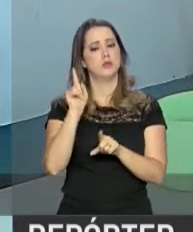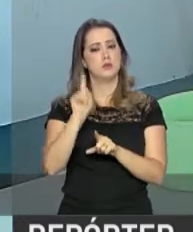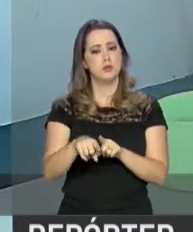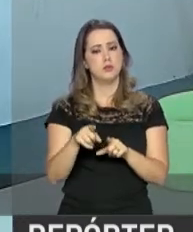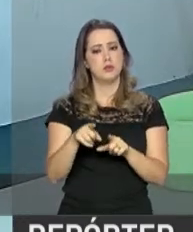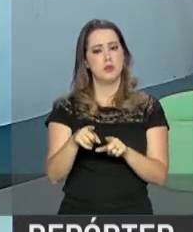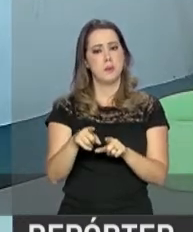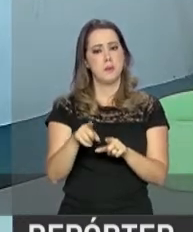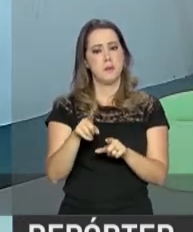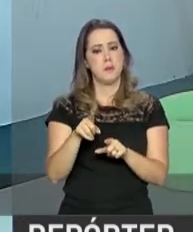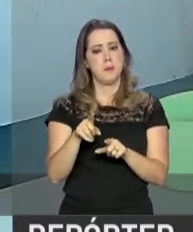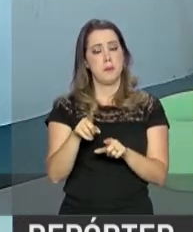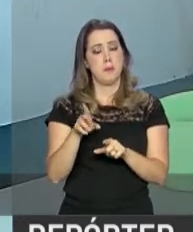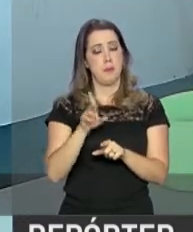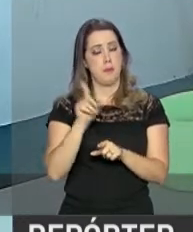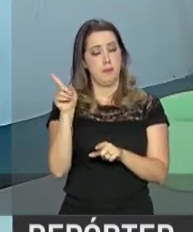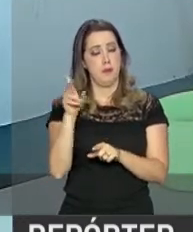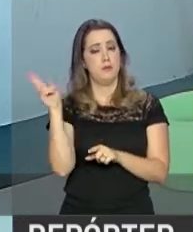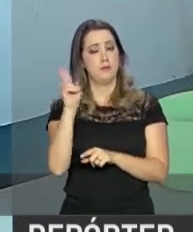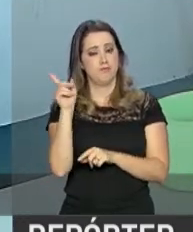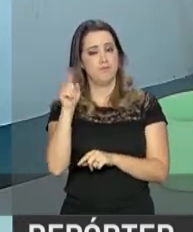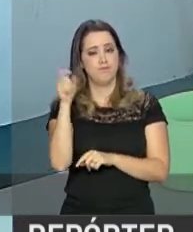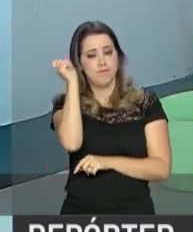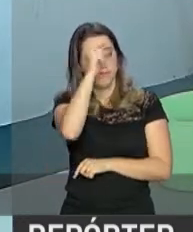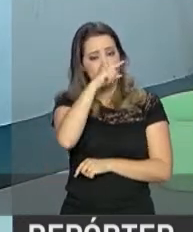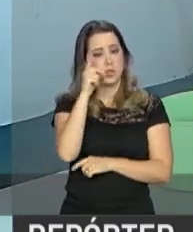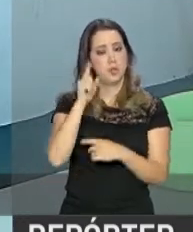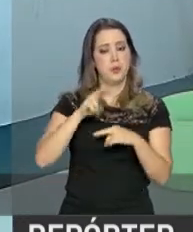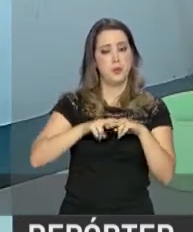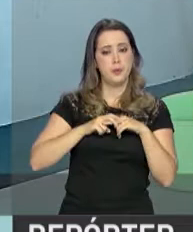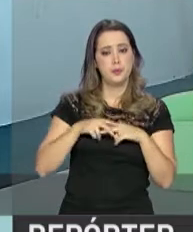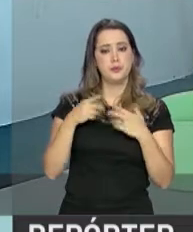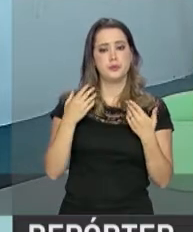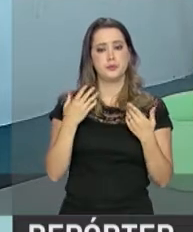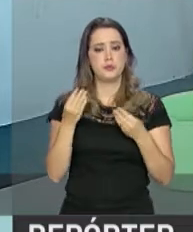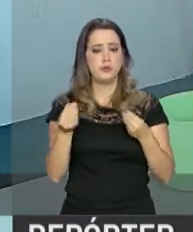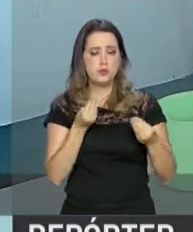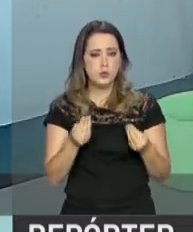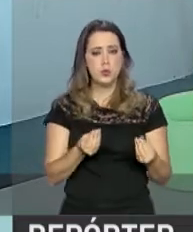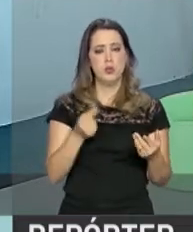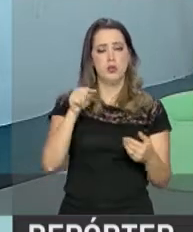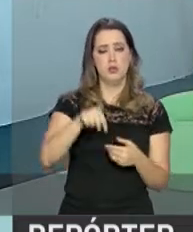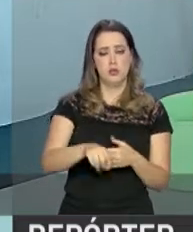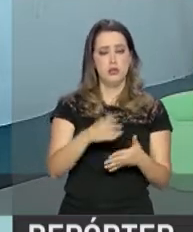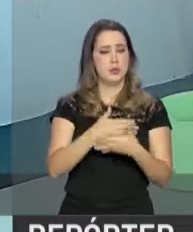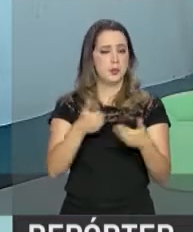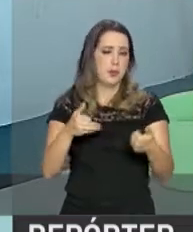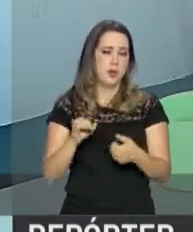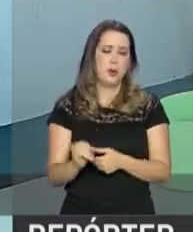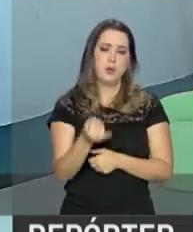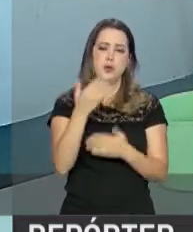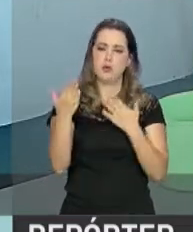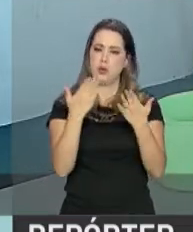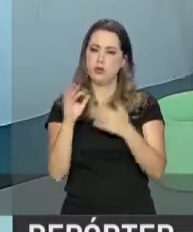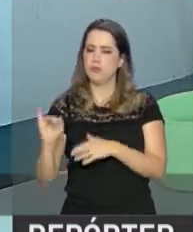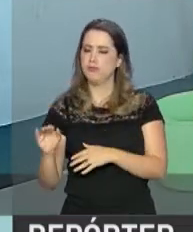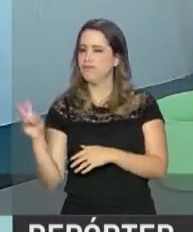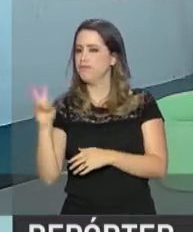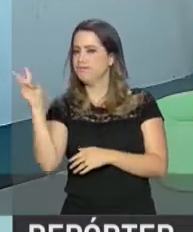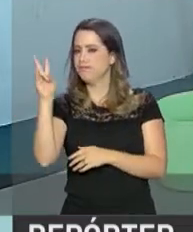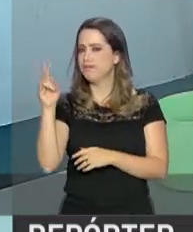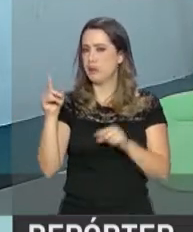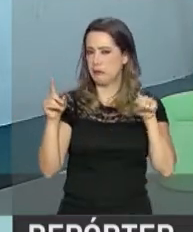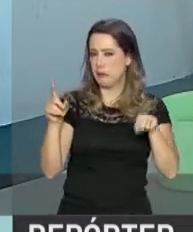en Venezuela. Y sí es duro, es fuerte, pero se puede. Sí se puede. Aquí hay más oportunidad que en Venezuela.